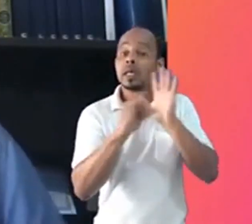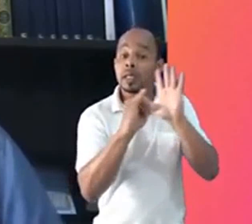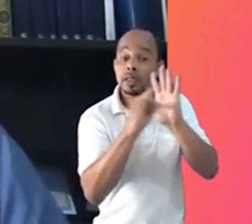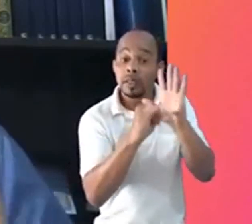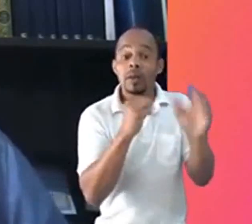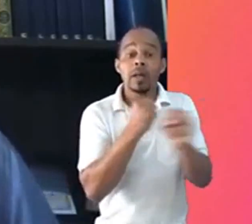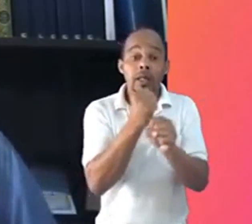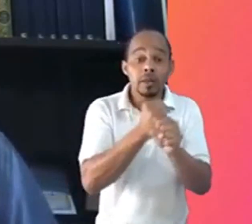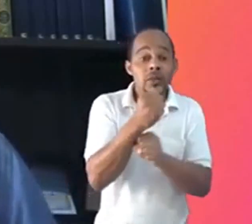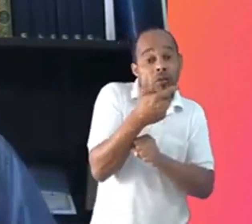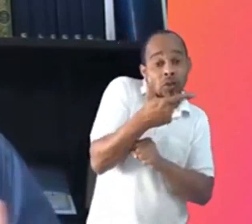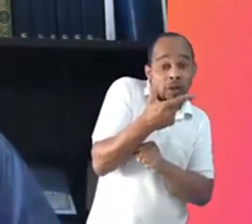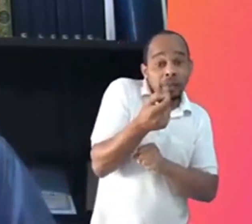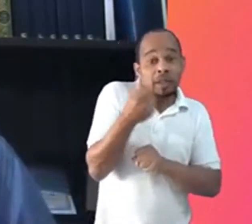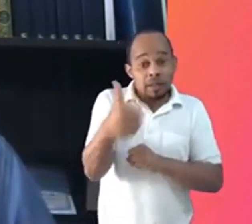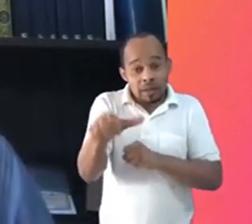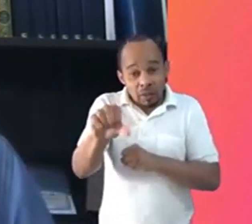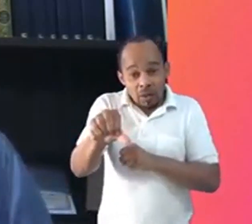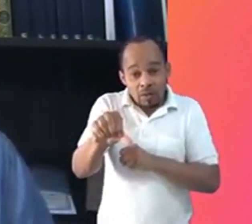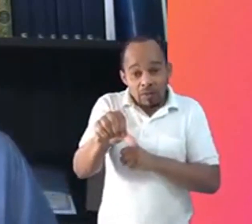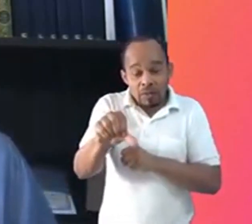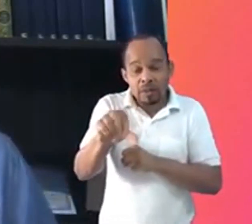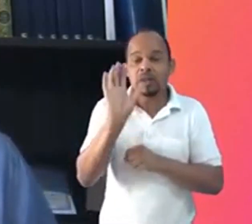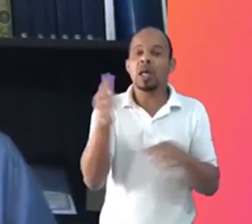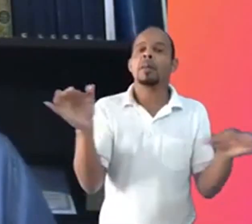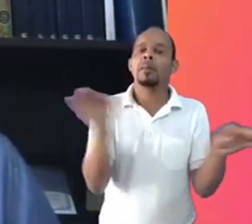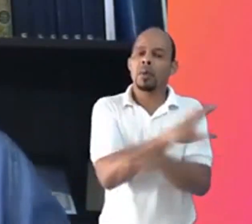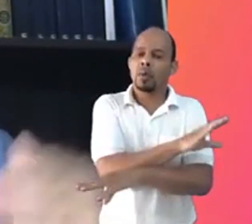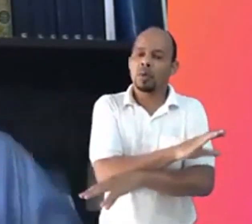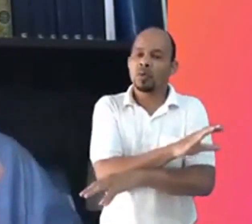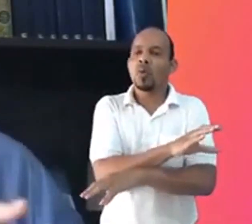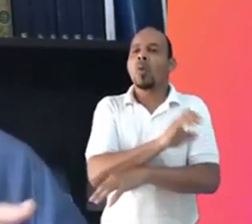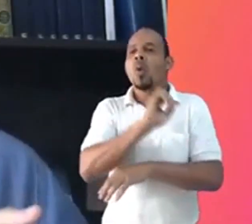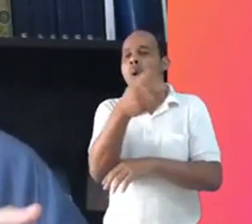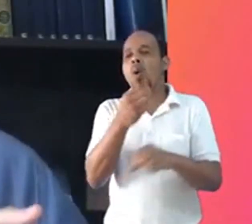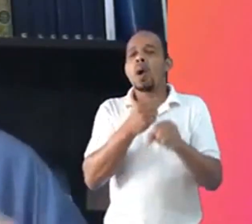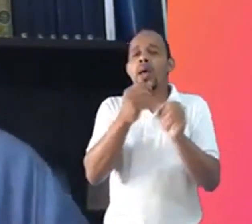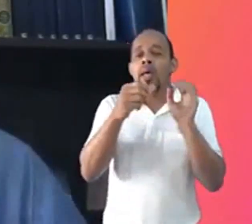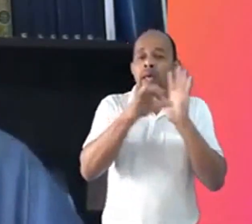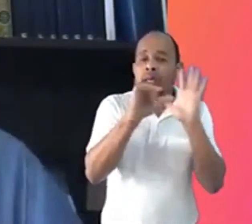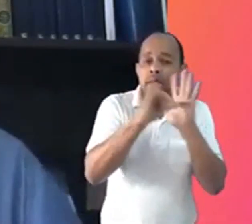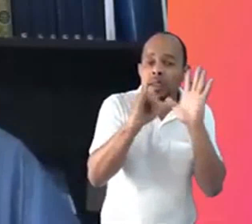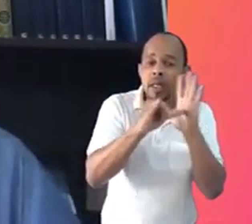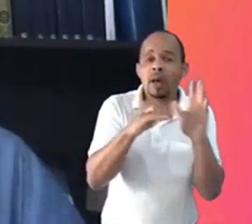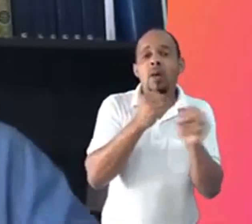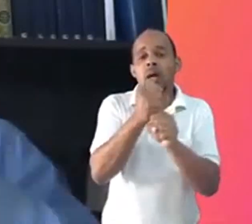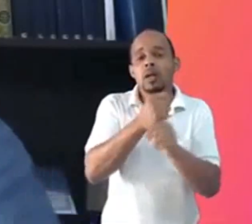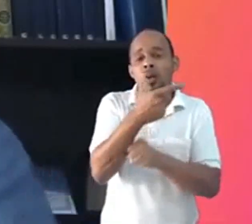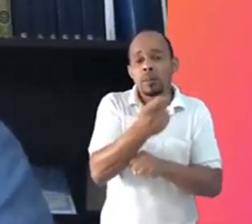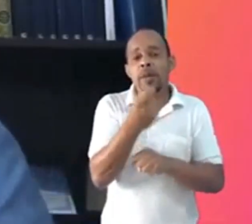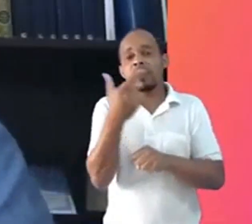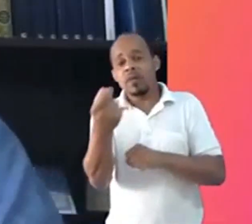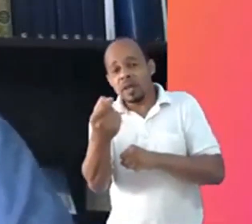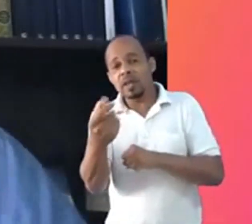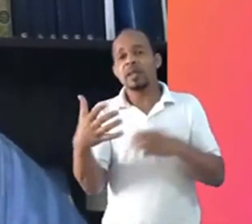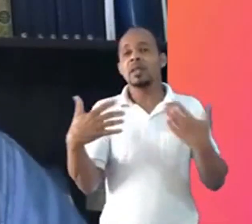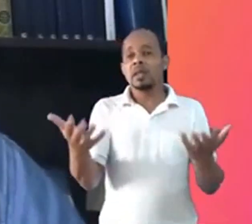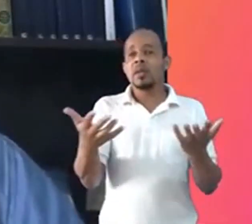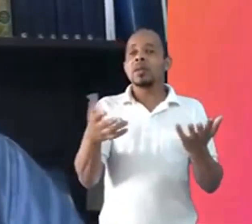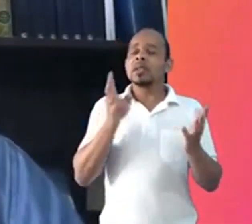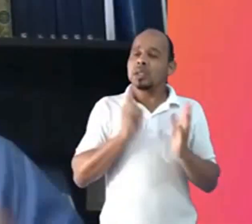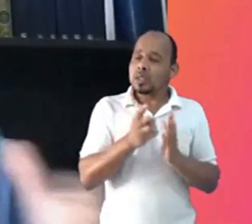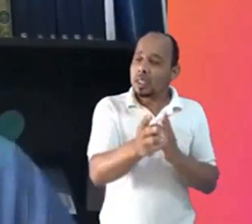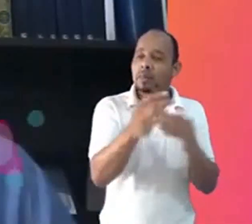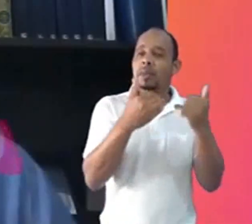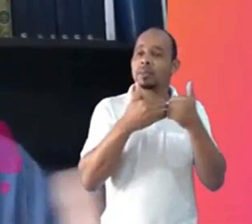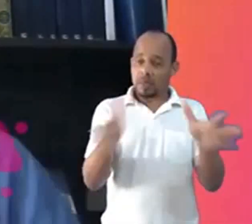2019. O edital é 2019 porque ele é fluxo contínuo, você pode entrar a qualquer momento, né? Não precisa ser agora, pode ser mais para frente, caso você venha precisar em algum